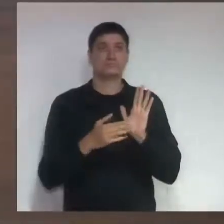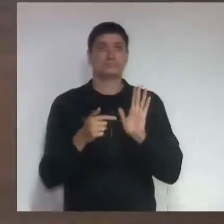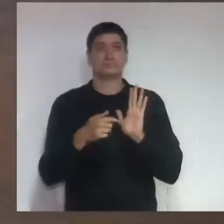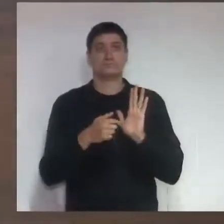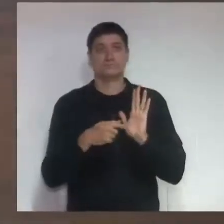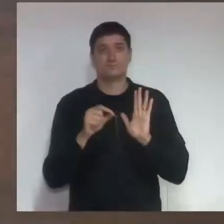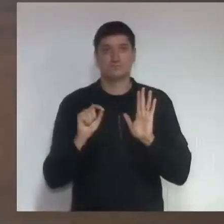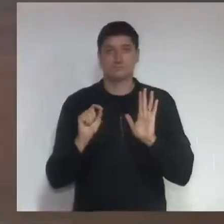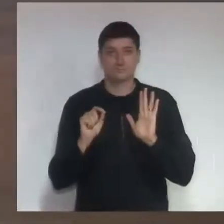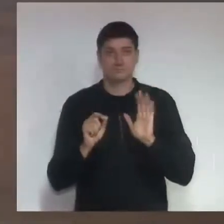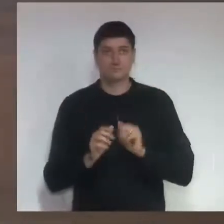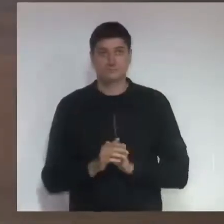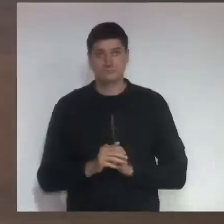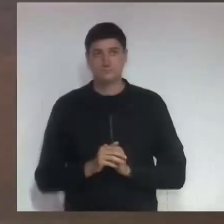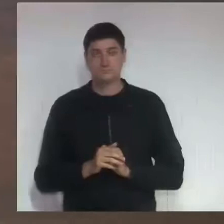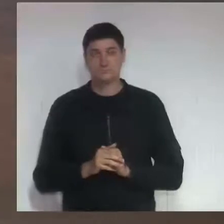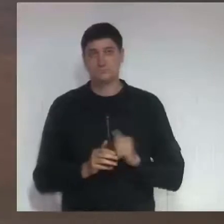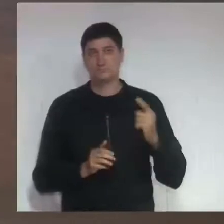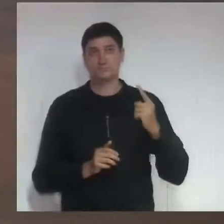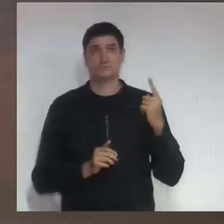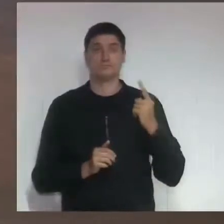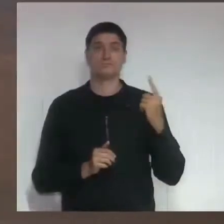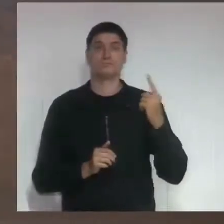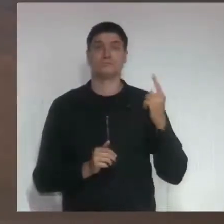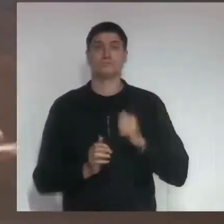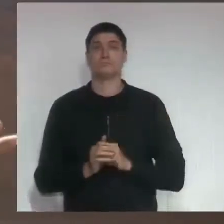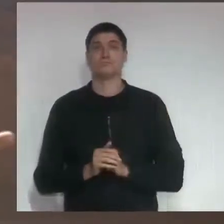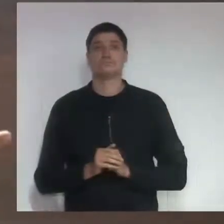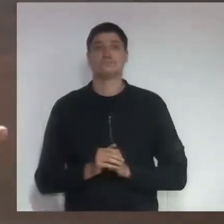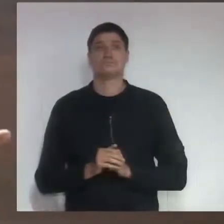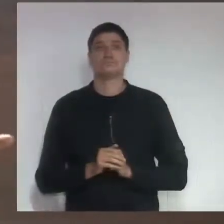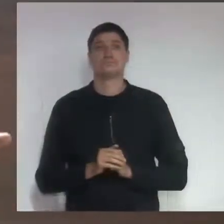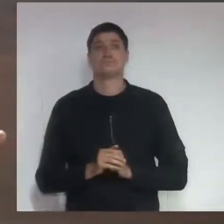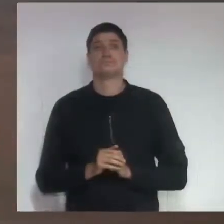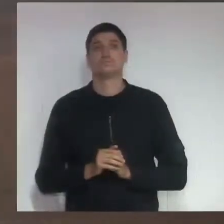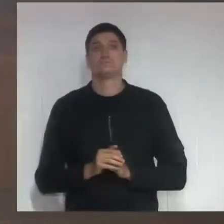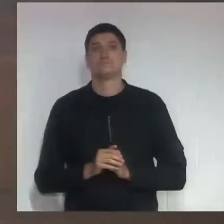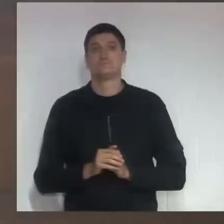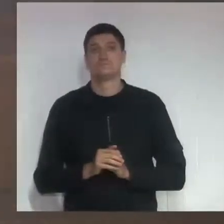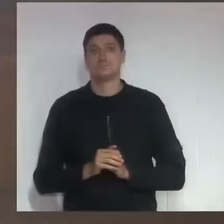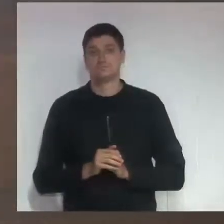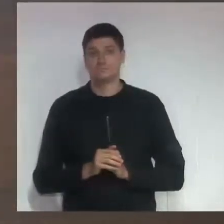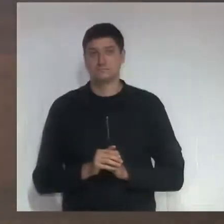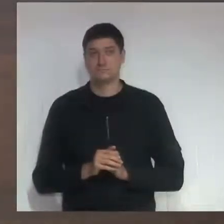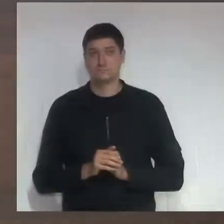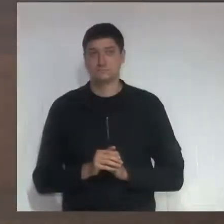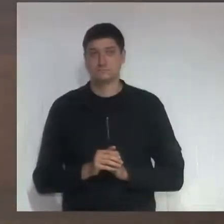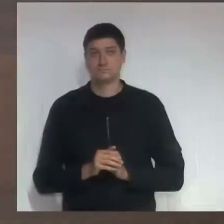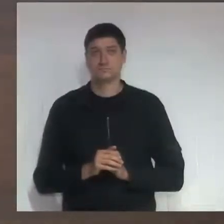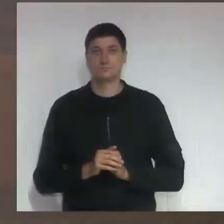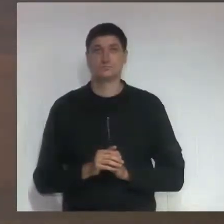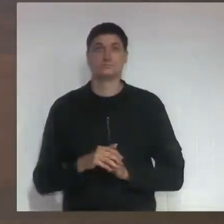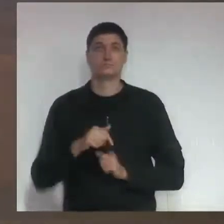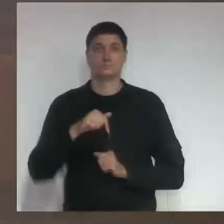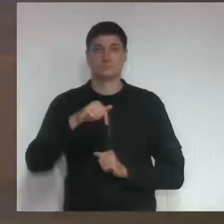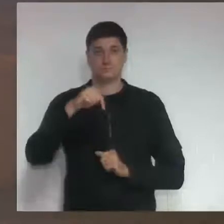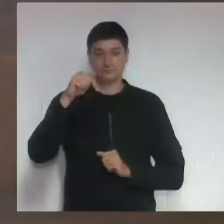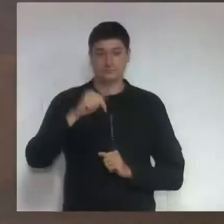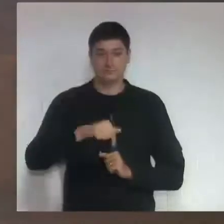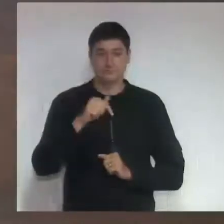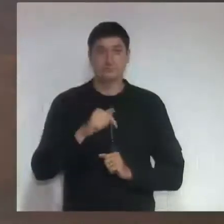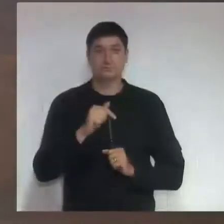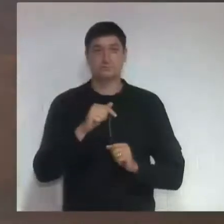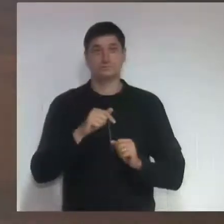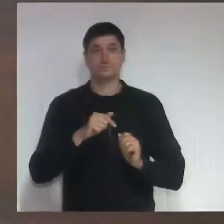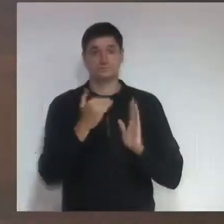Primeiro, a utilização clara, correta e atualizada de